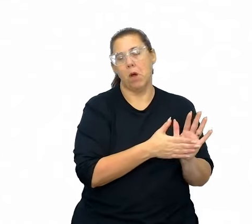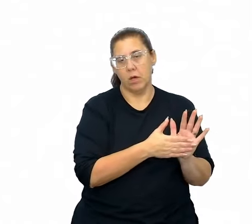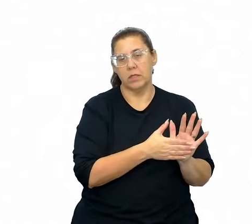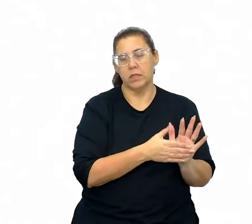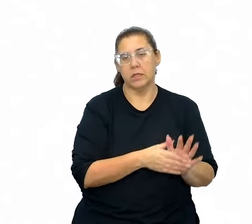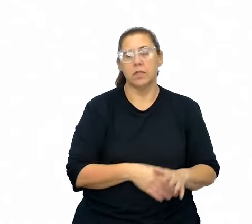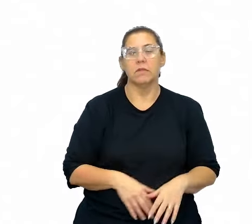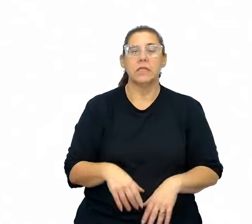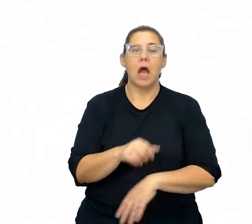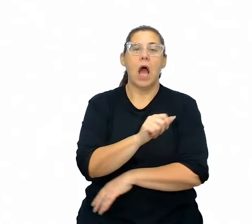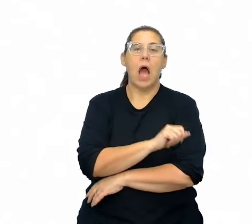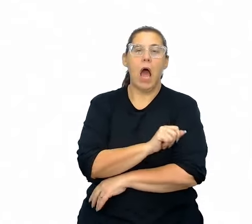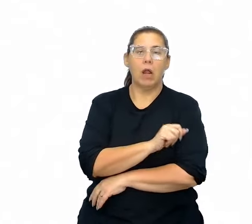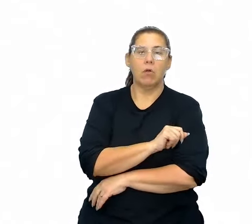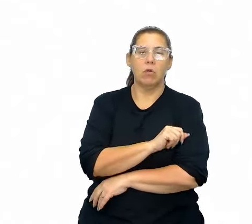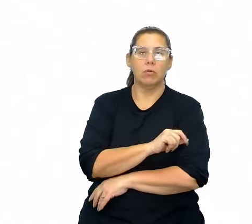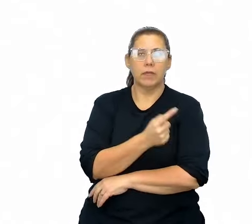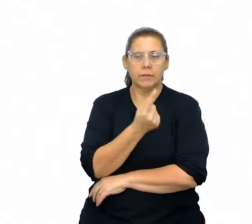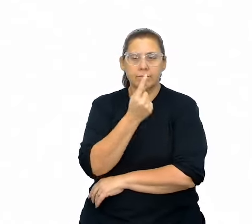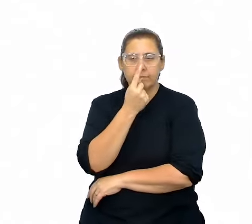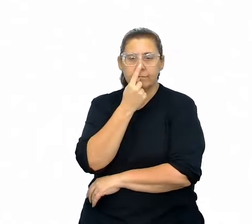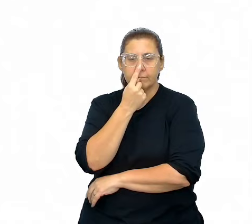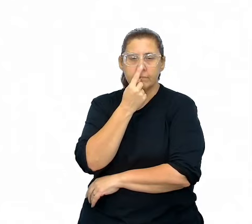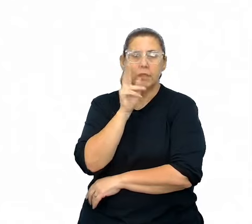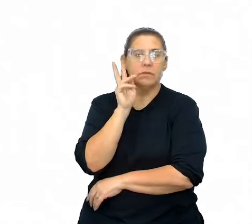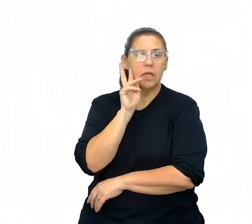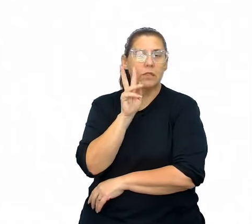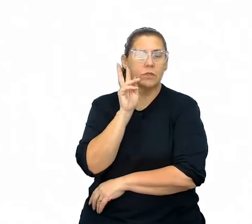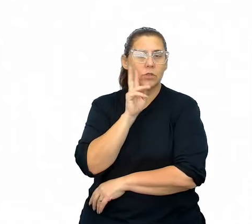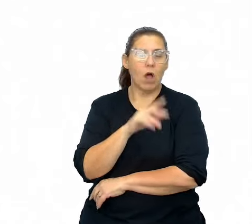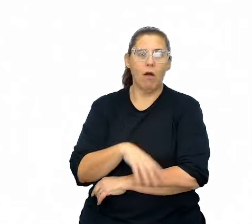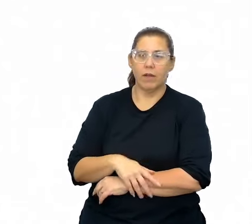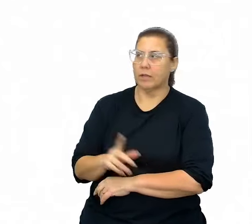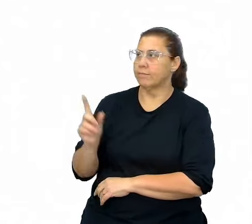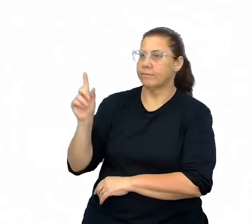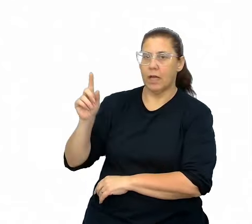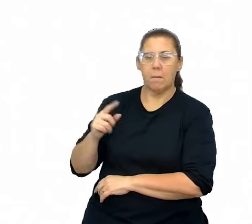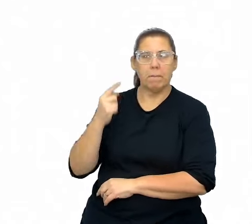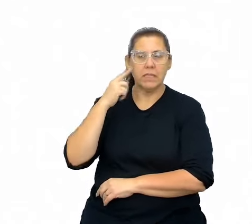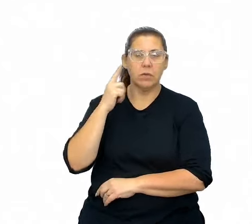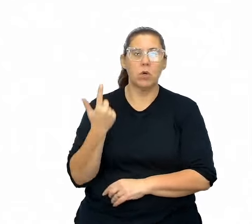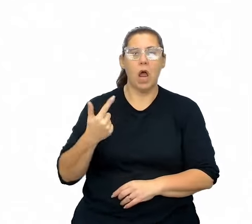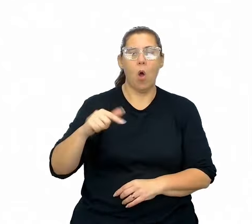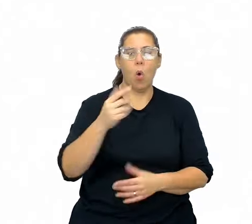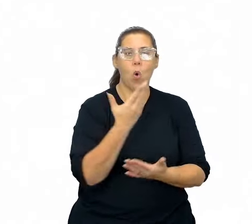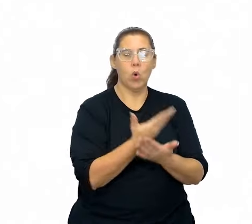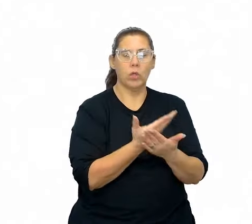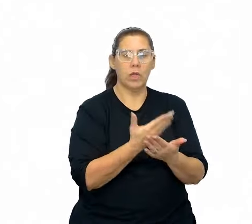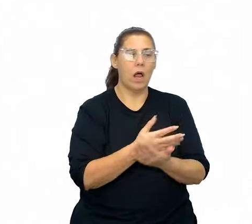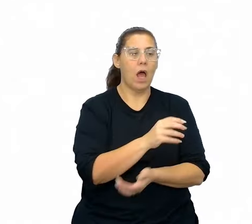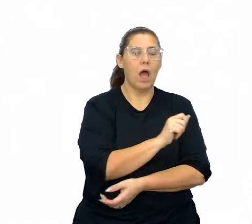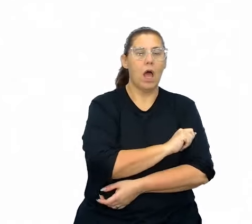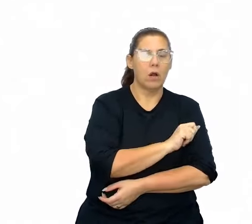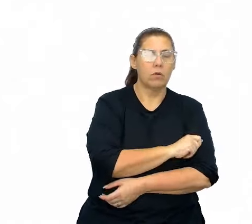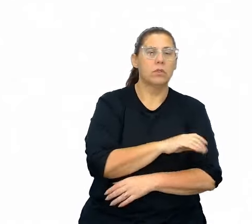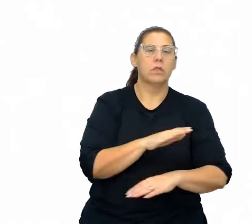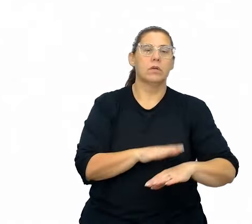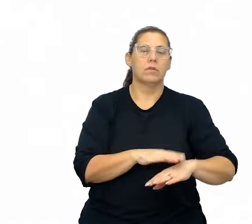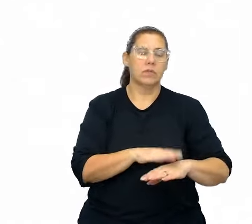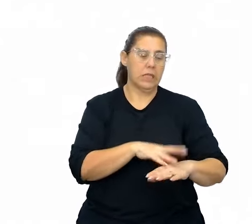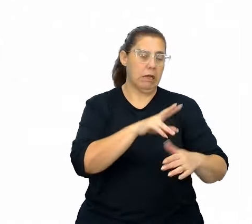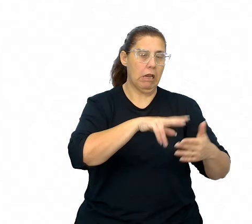os estudantes da lenda do boitatá, considerando que na próxima aula os estudantes terão que